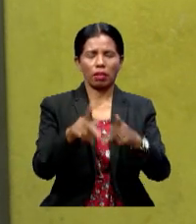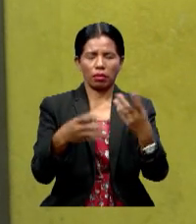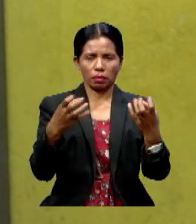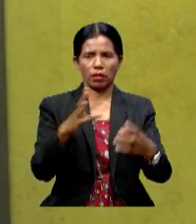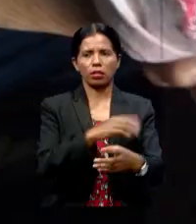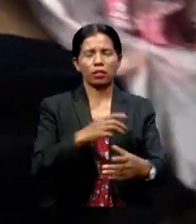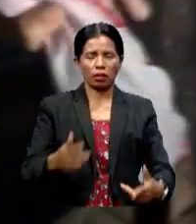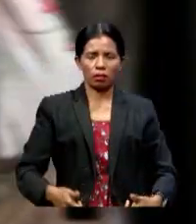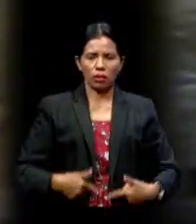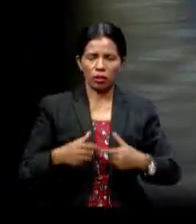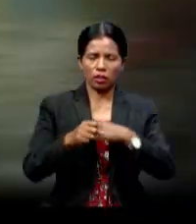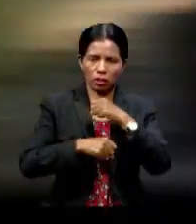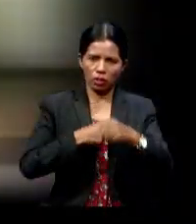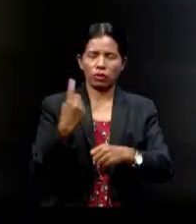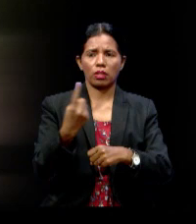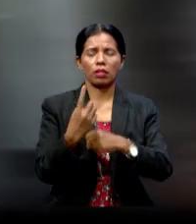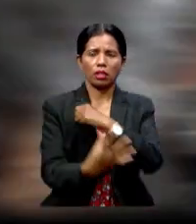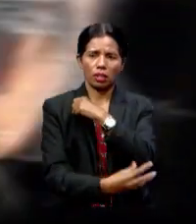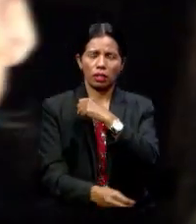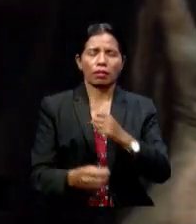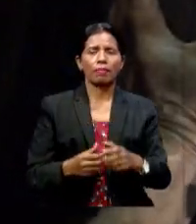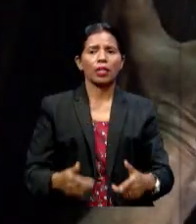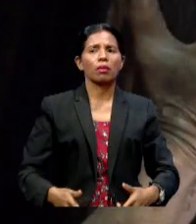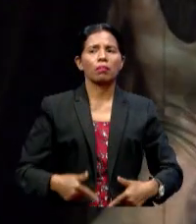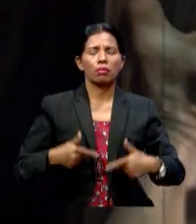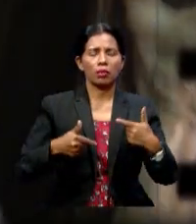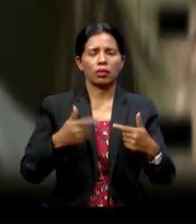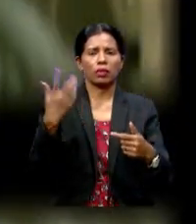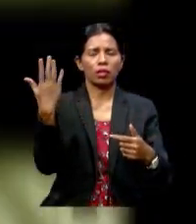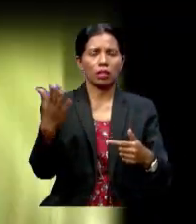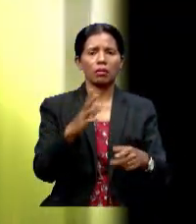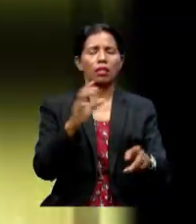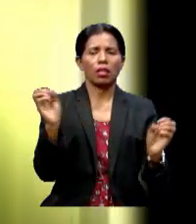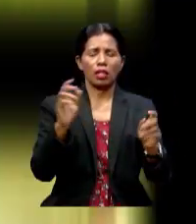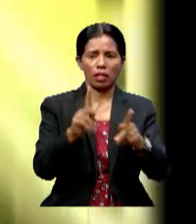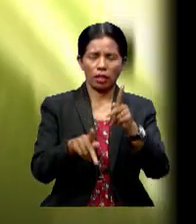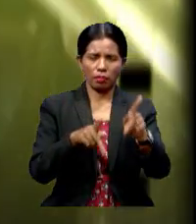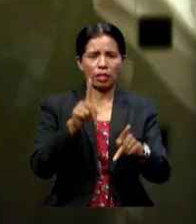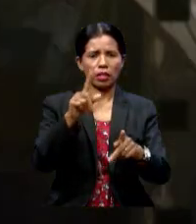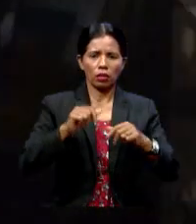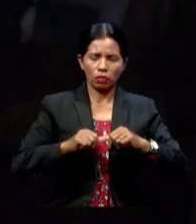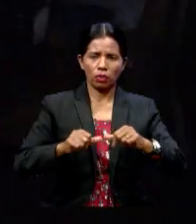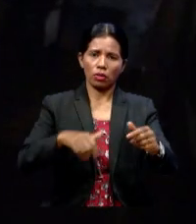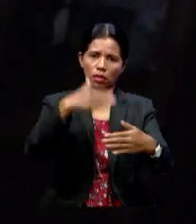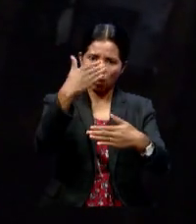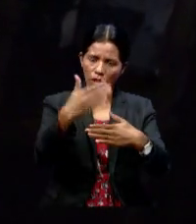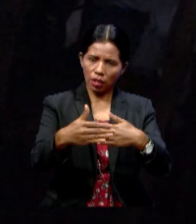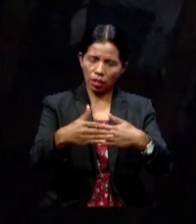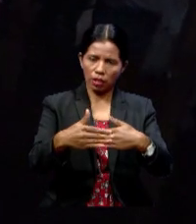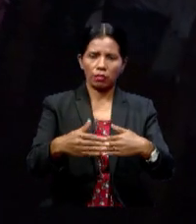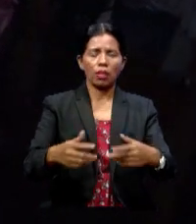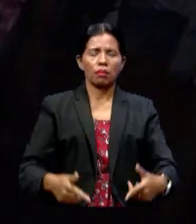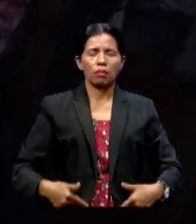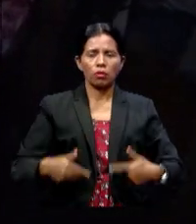terus. Morris vulnerável la sai barreira bem meida. Atu continua hakatuir la loran Morris nian.